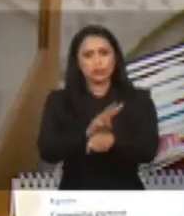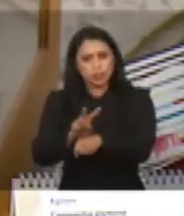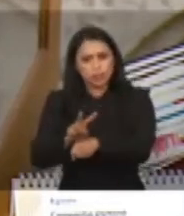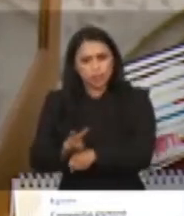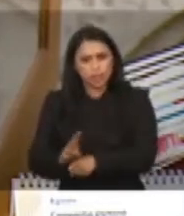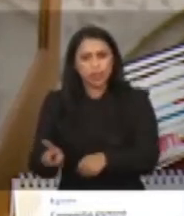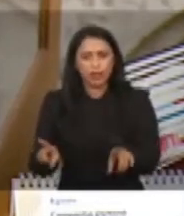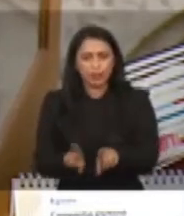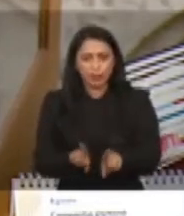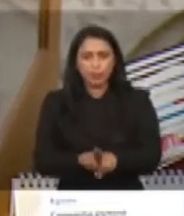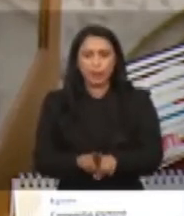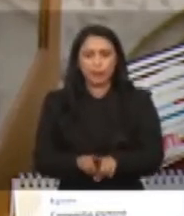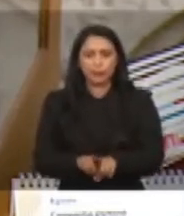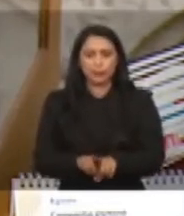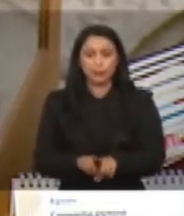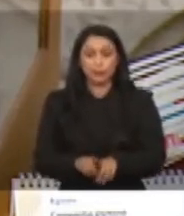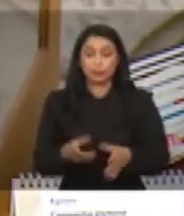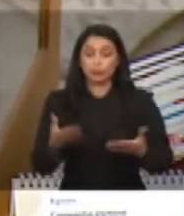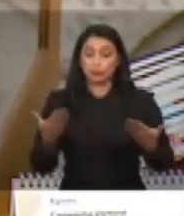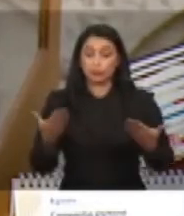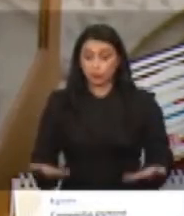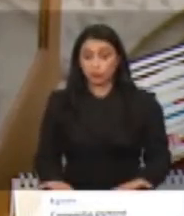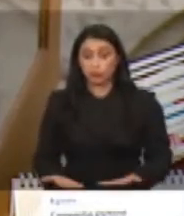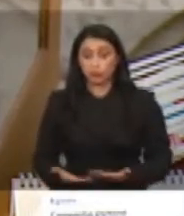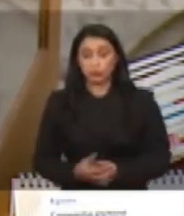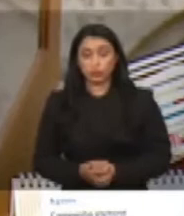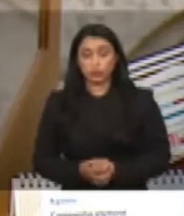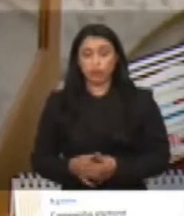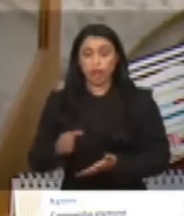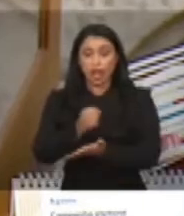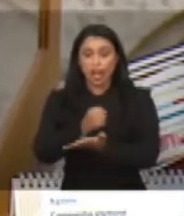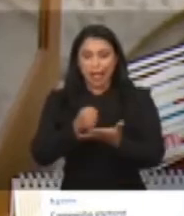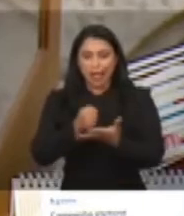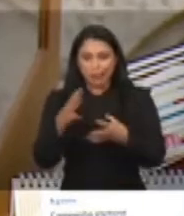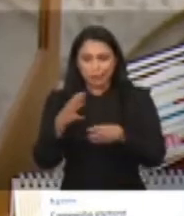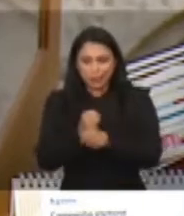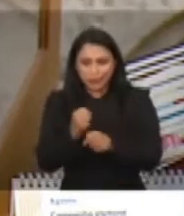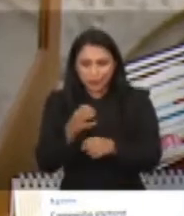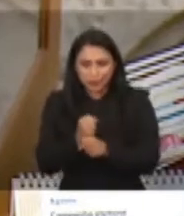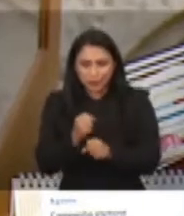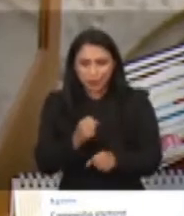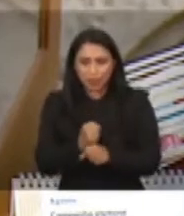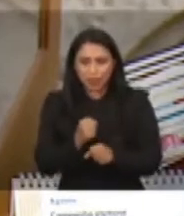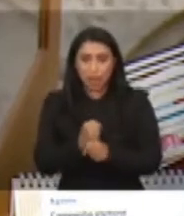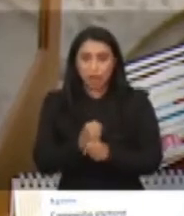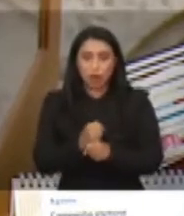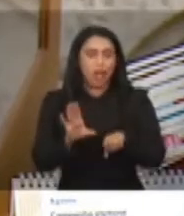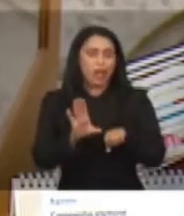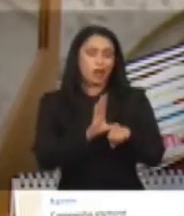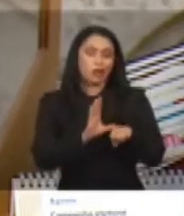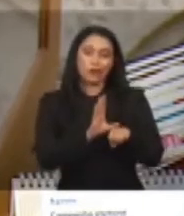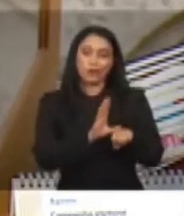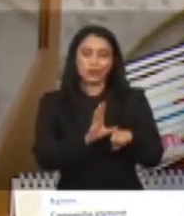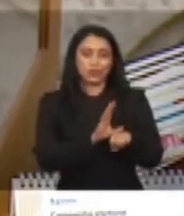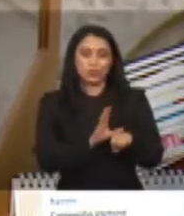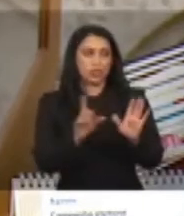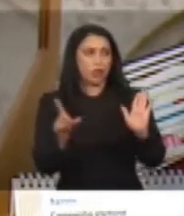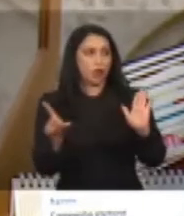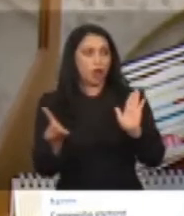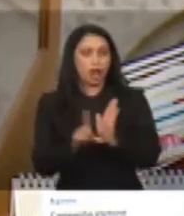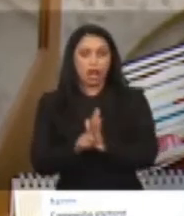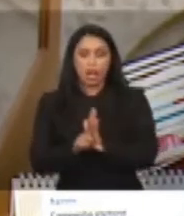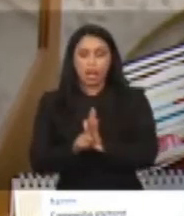essa atividade fiscalizatória. Sobre a base de cálculo, nem a Constituição, nem a